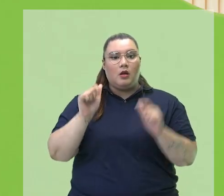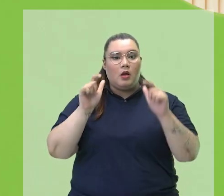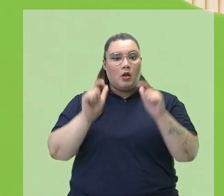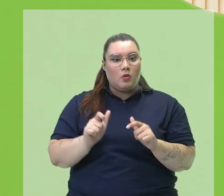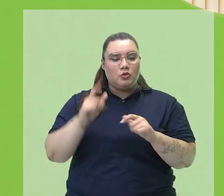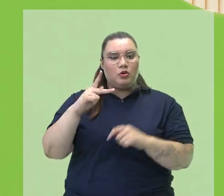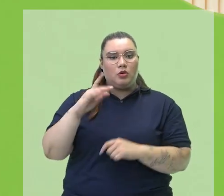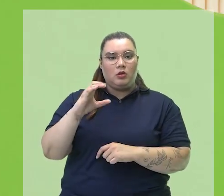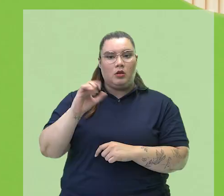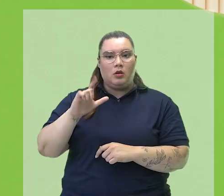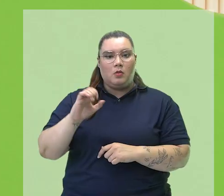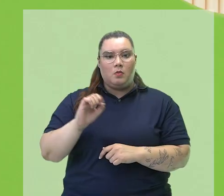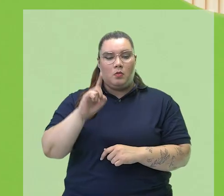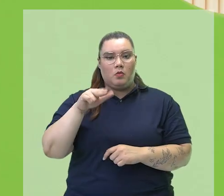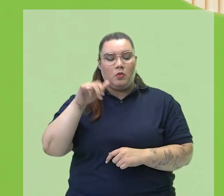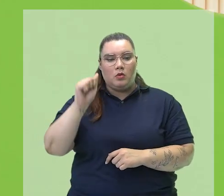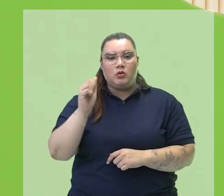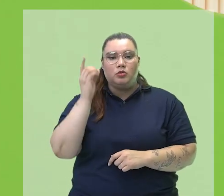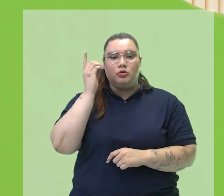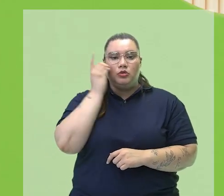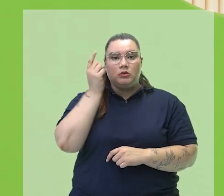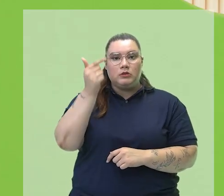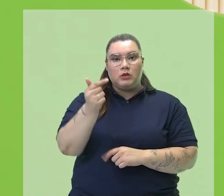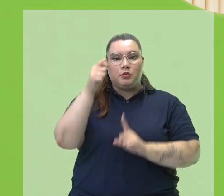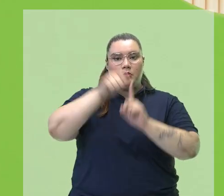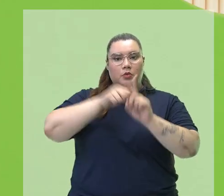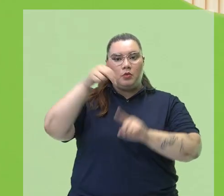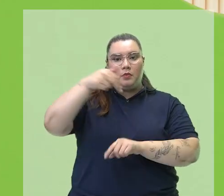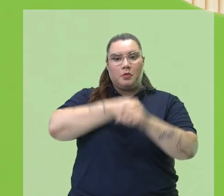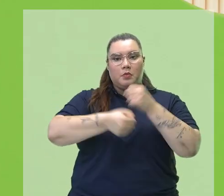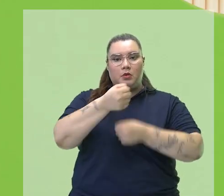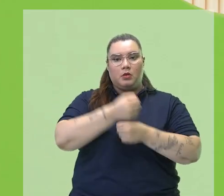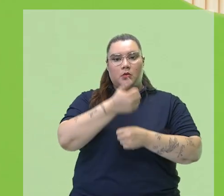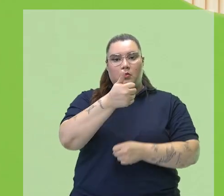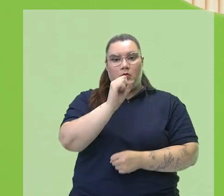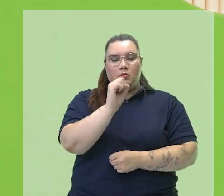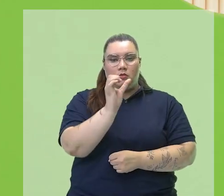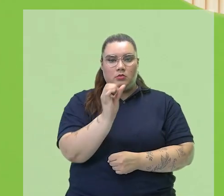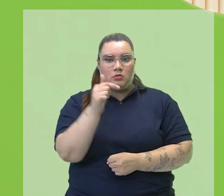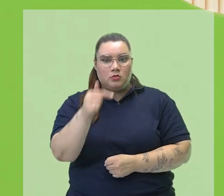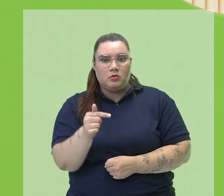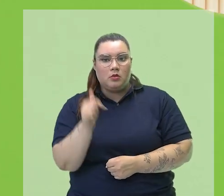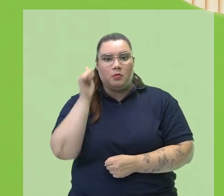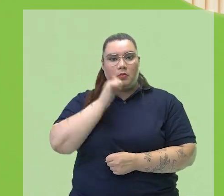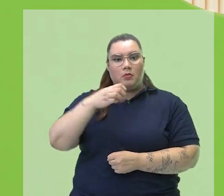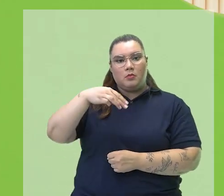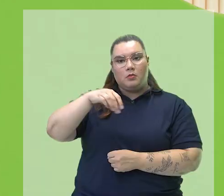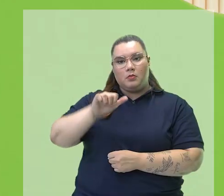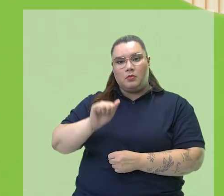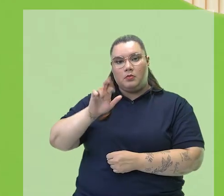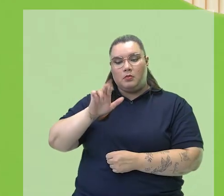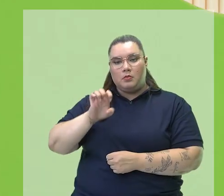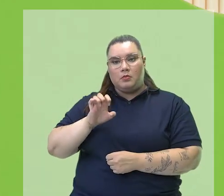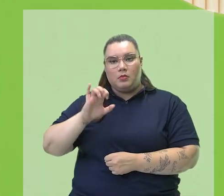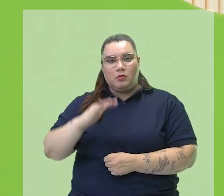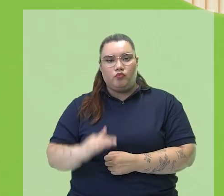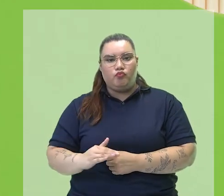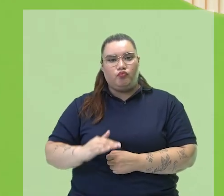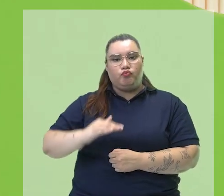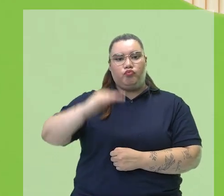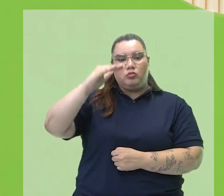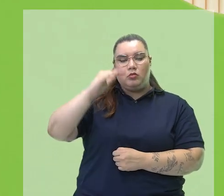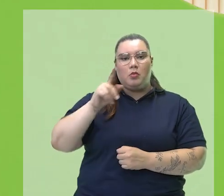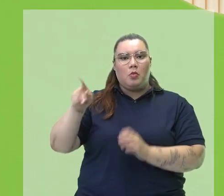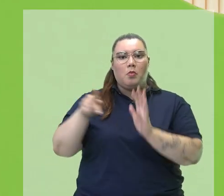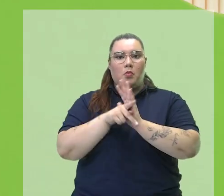Exodowska, em Varsóvia, Polônia, em 7 de novembro de 1867, Marie cresceu sob o domínio